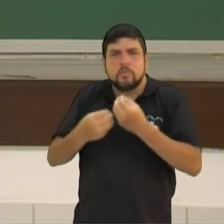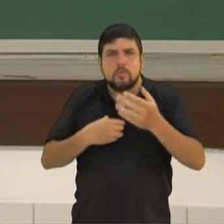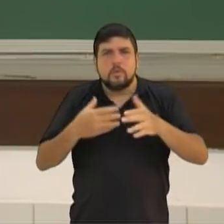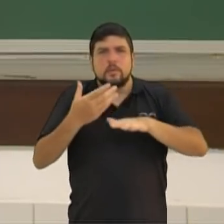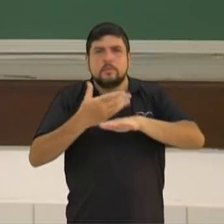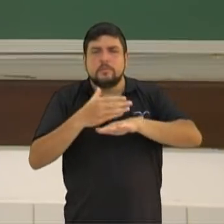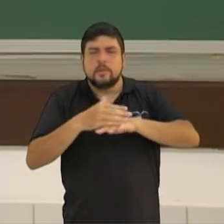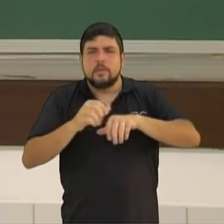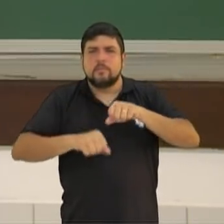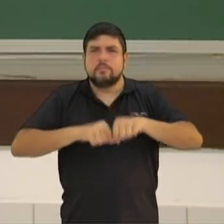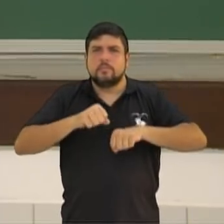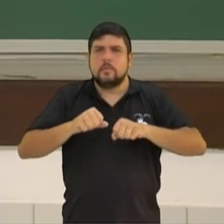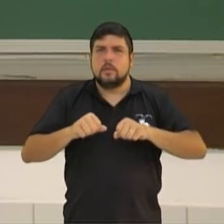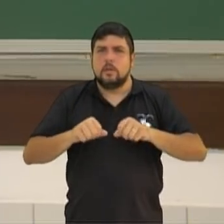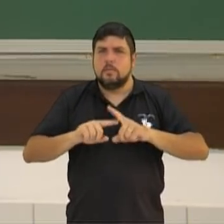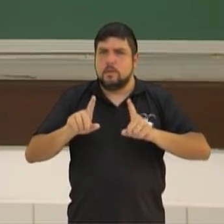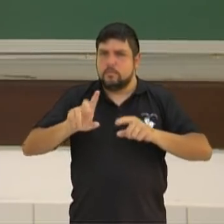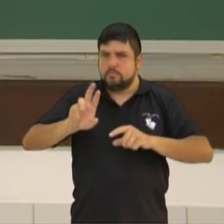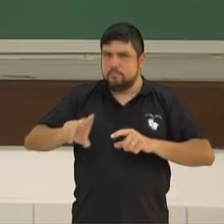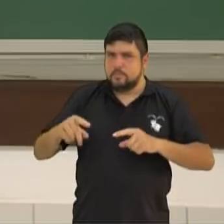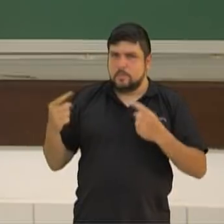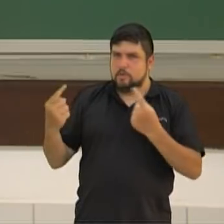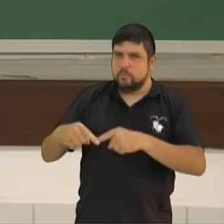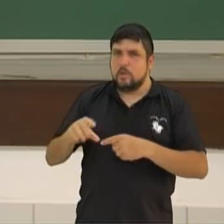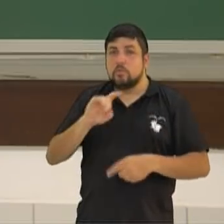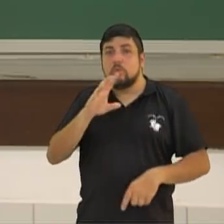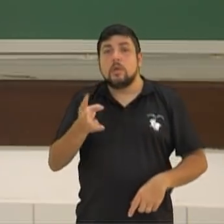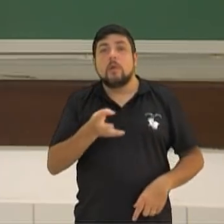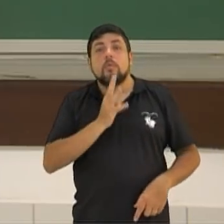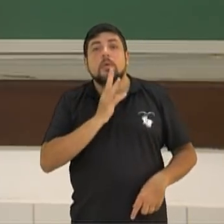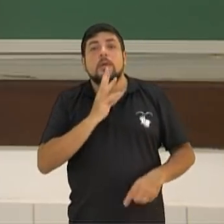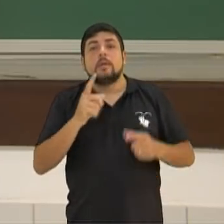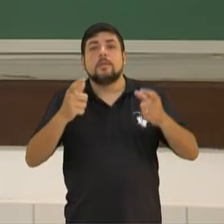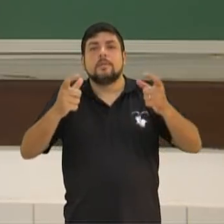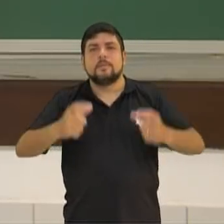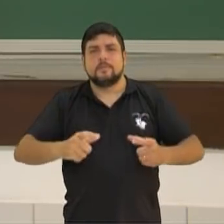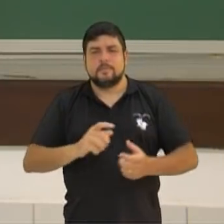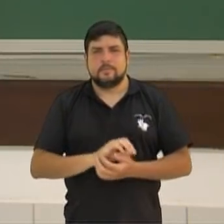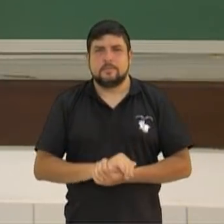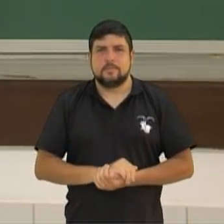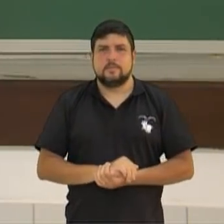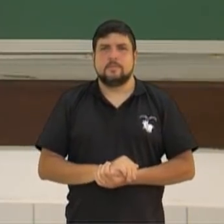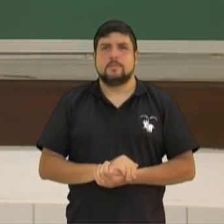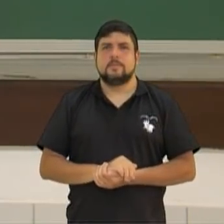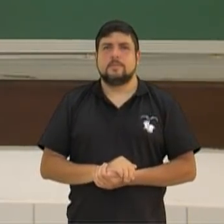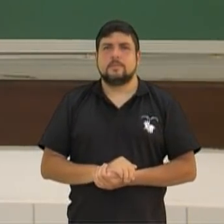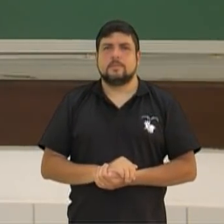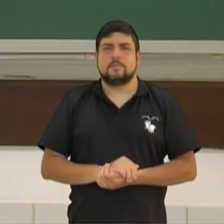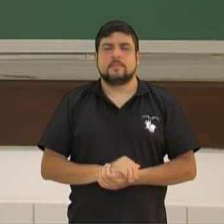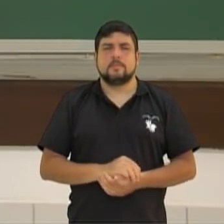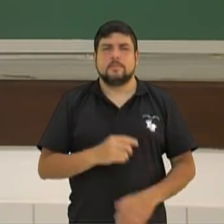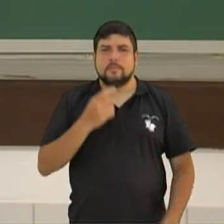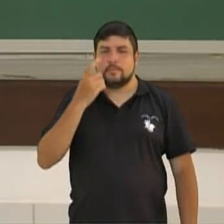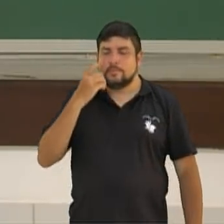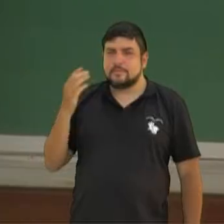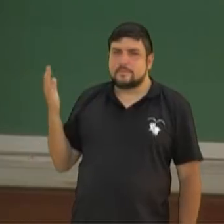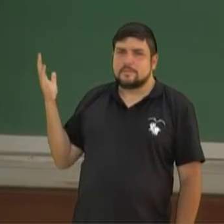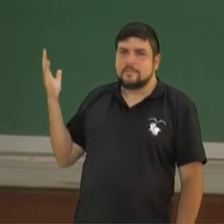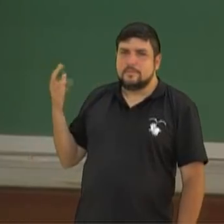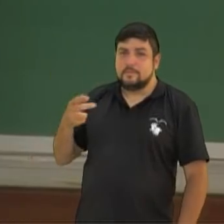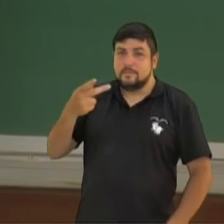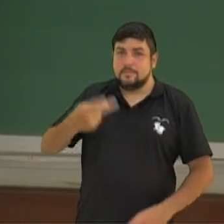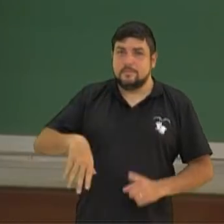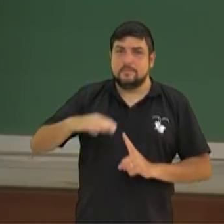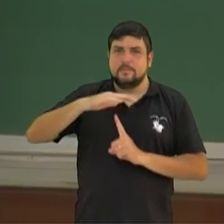bicicleta, mas não com a ideia de competir, mas sim de conhecer esses lugares. E daí, Aqui no Paraná,